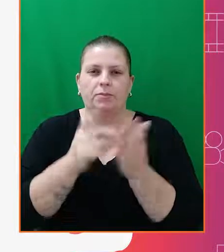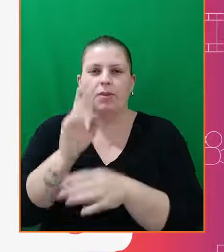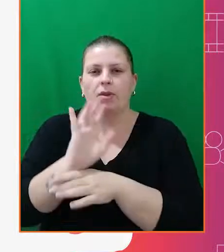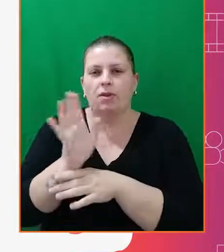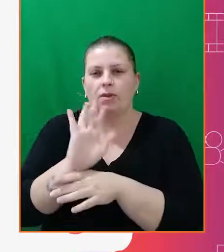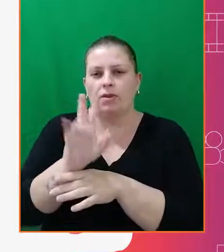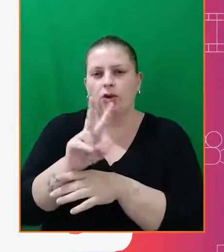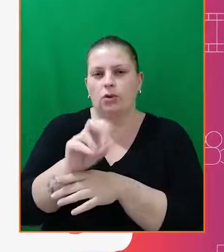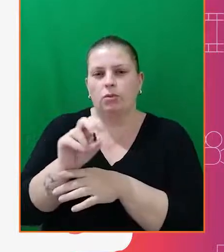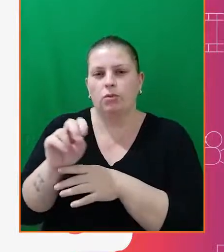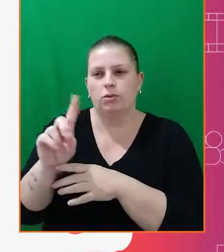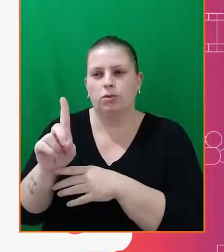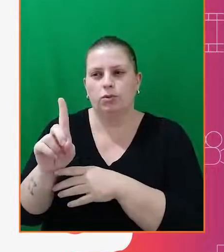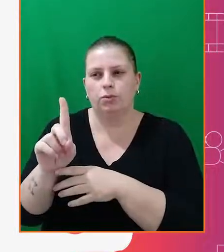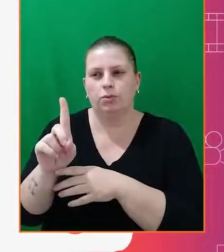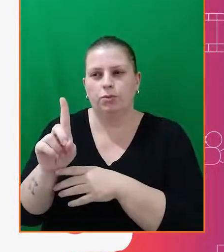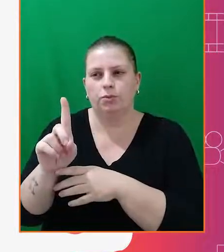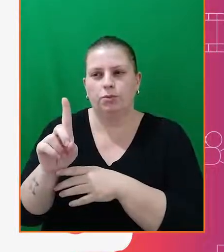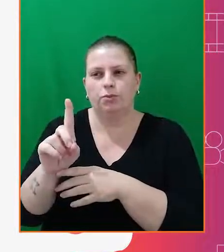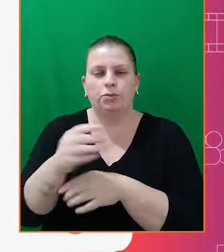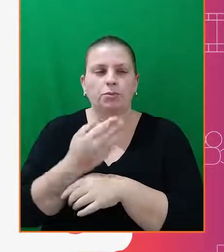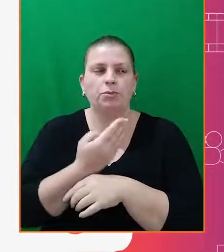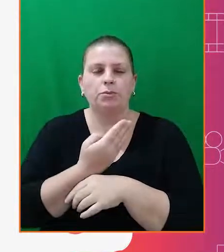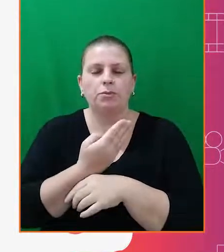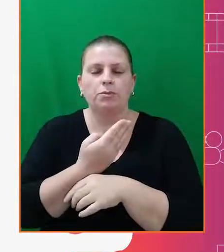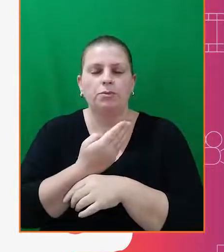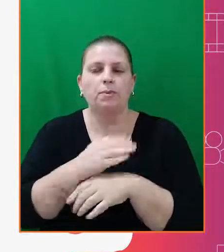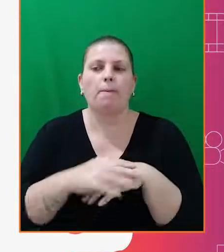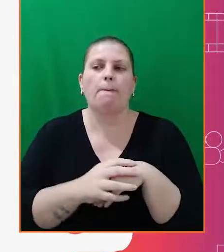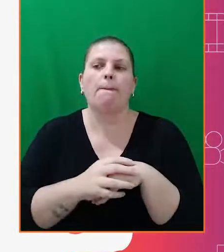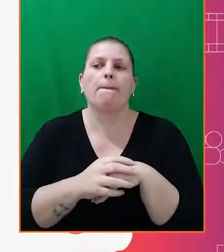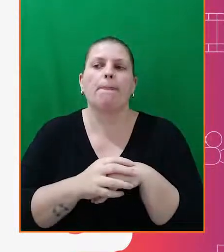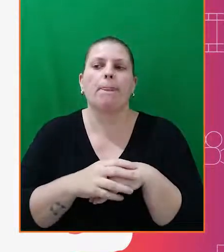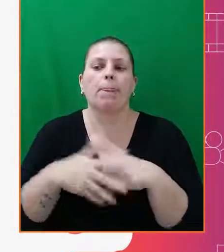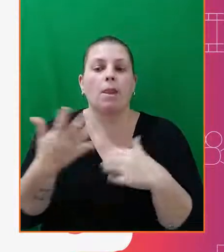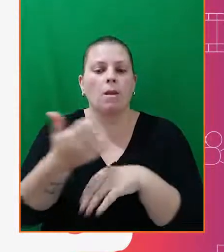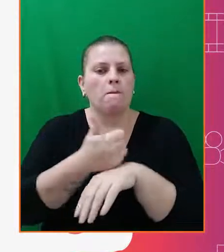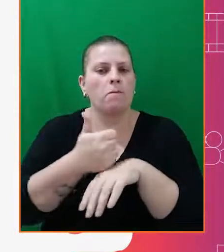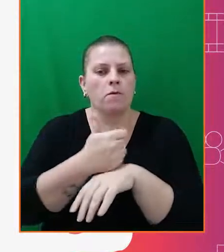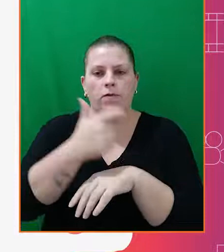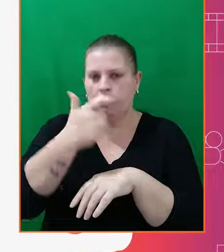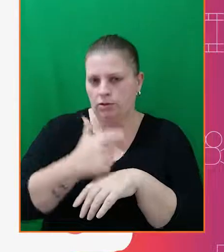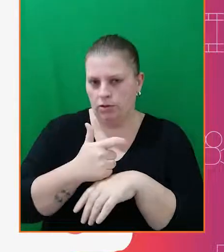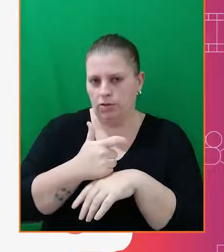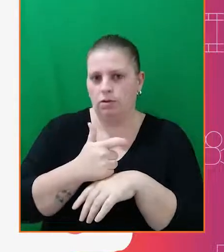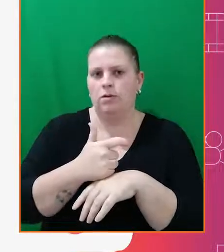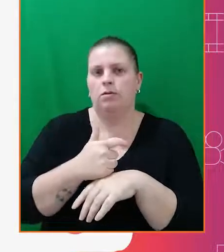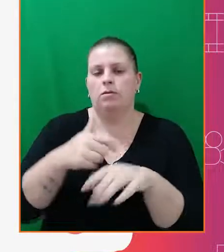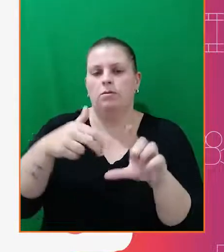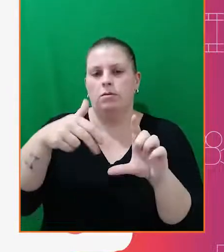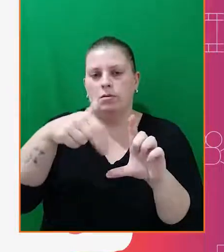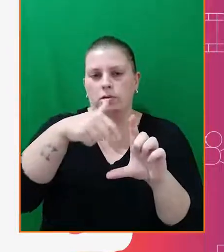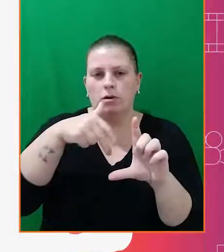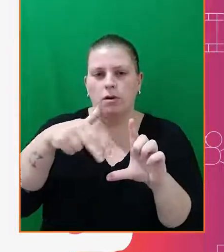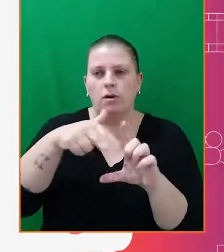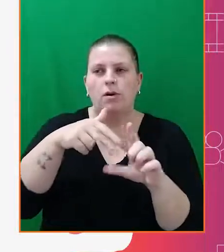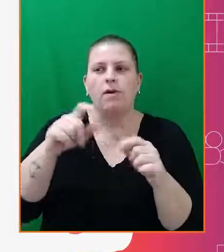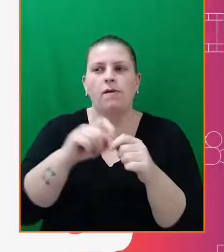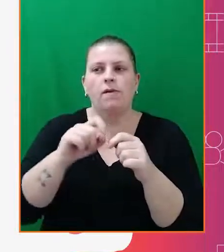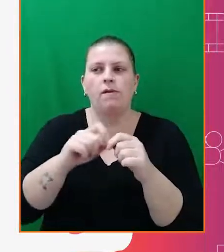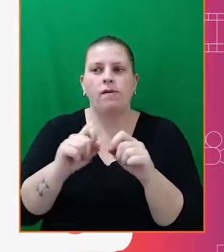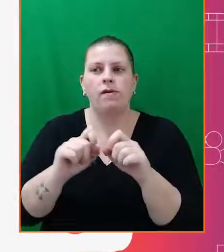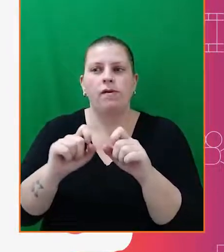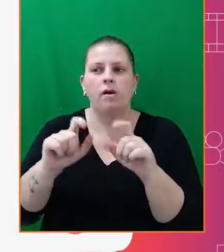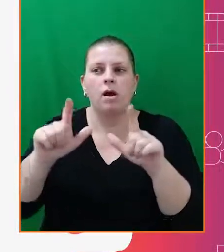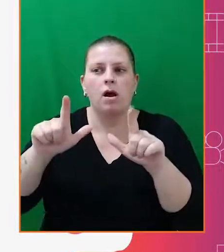do computador do filme 2001, Odisseia no Espaço, que a gente está vendo aqui. Os animadores, então, eles programaram